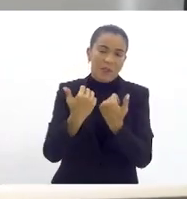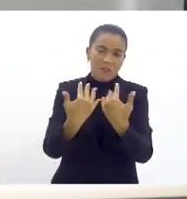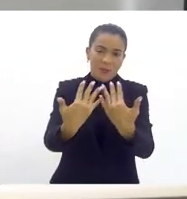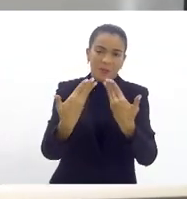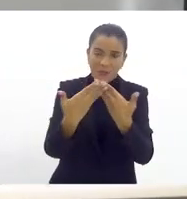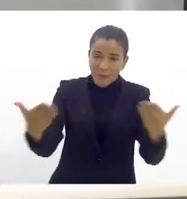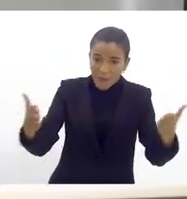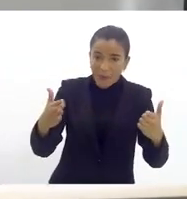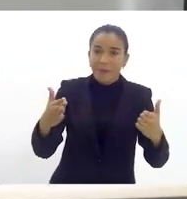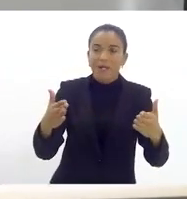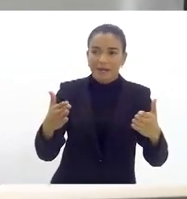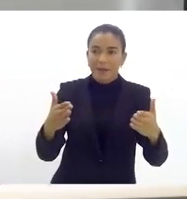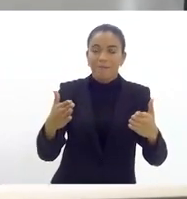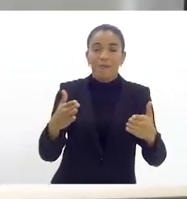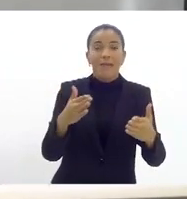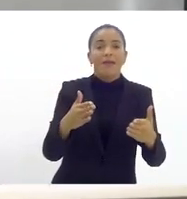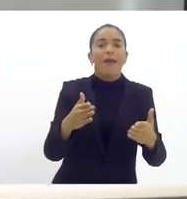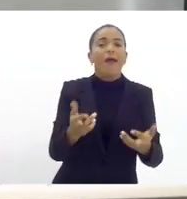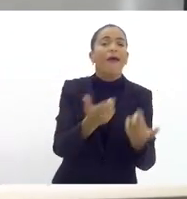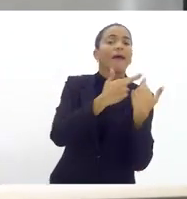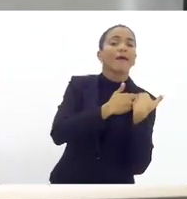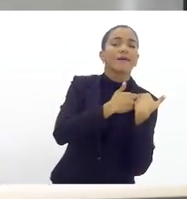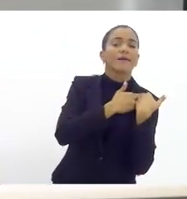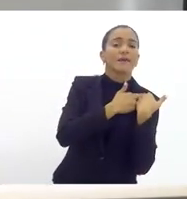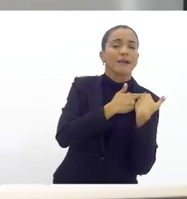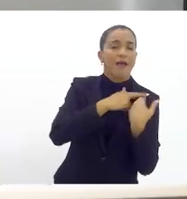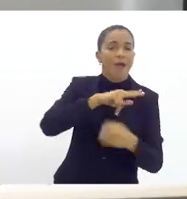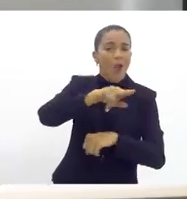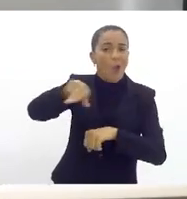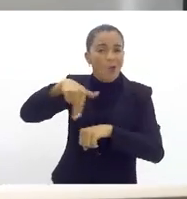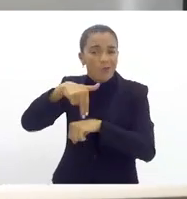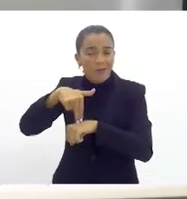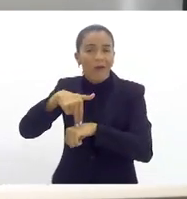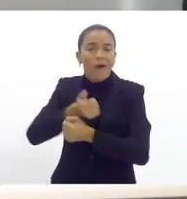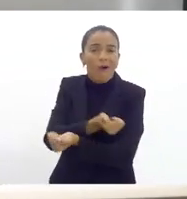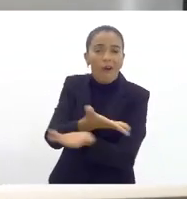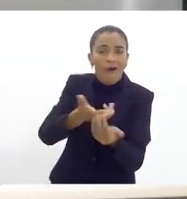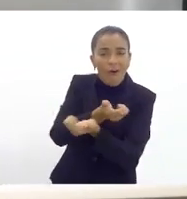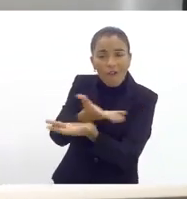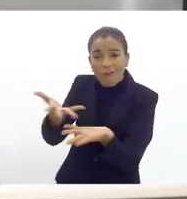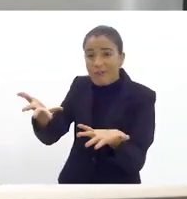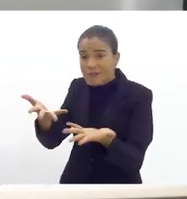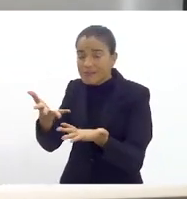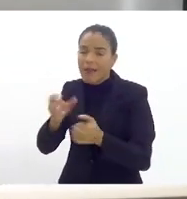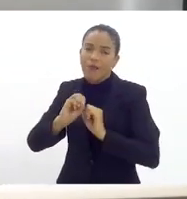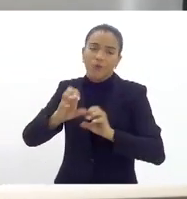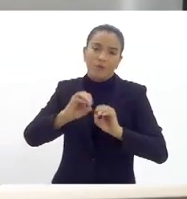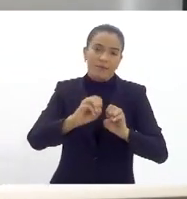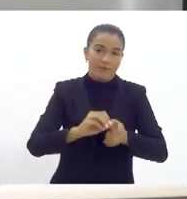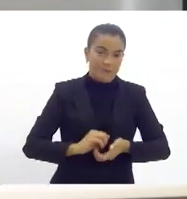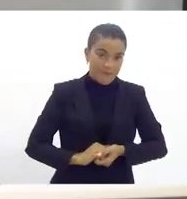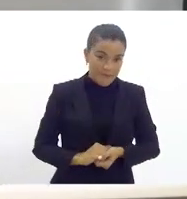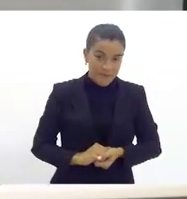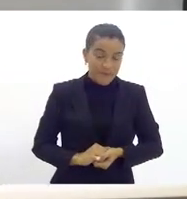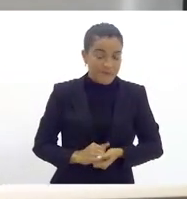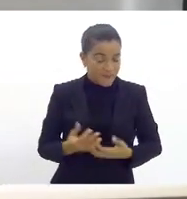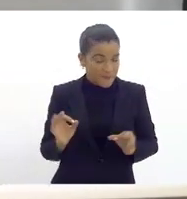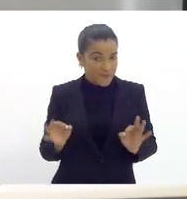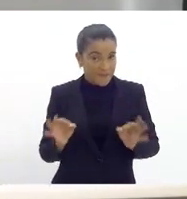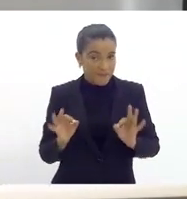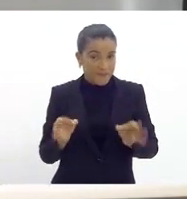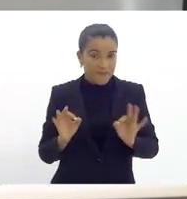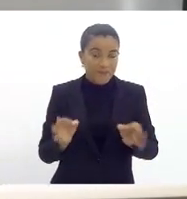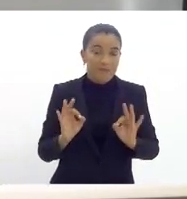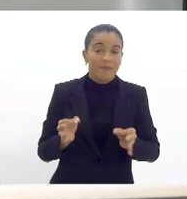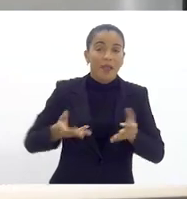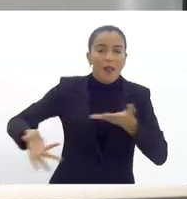pública cabe a união oferecer a educação né no momento